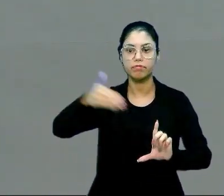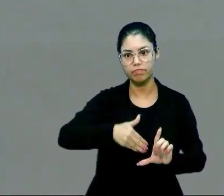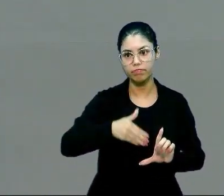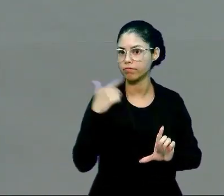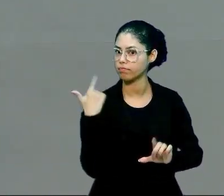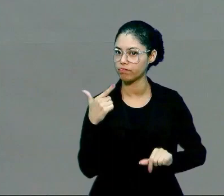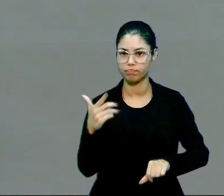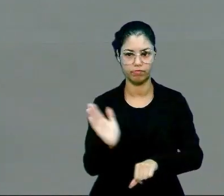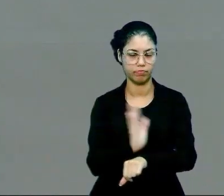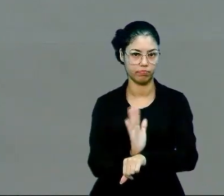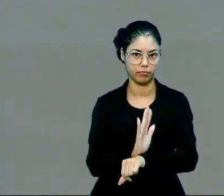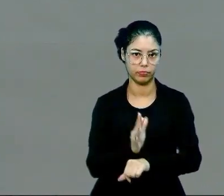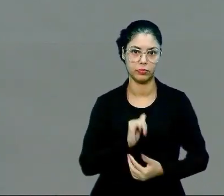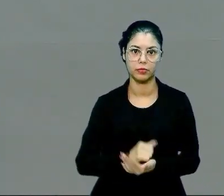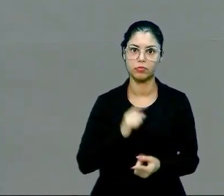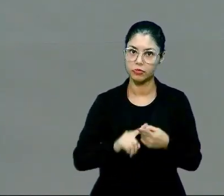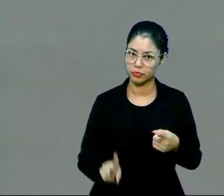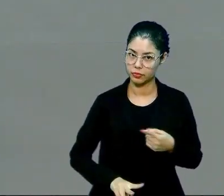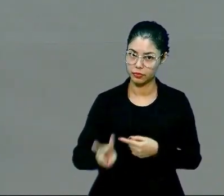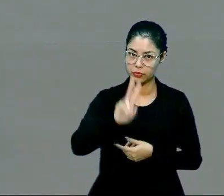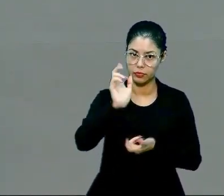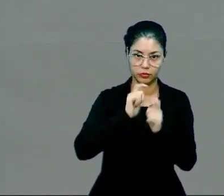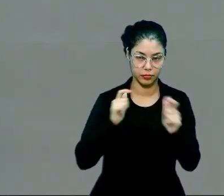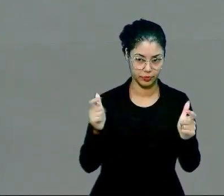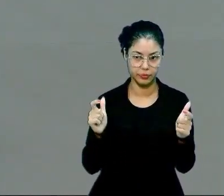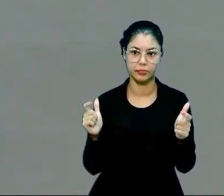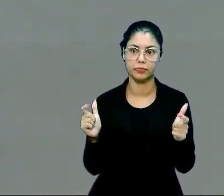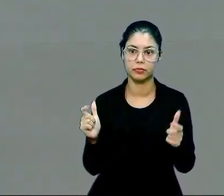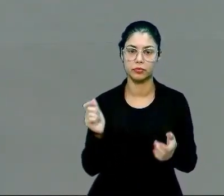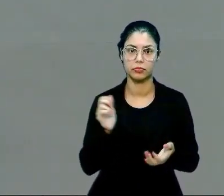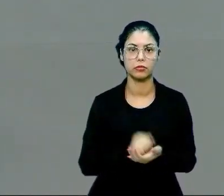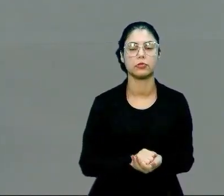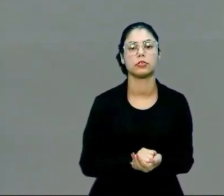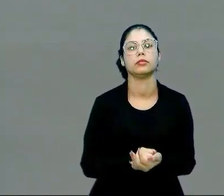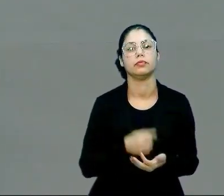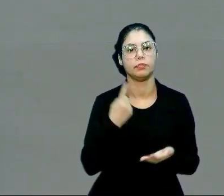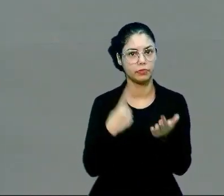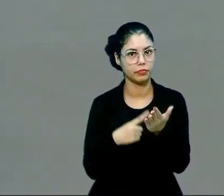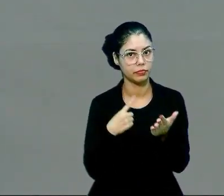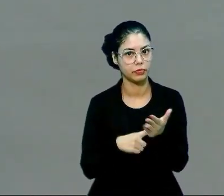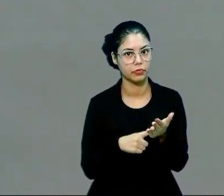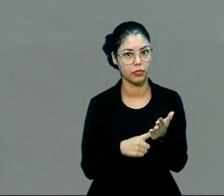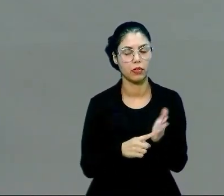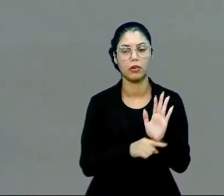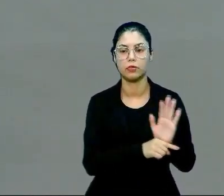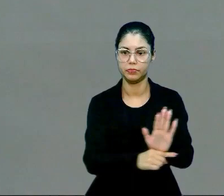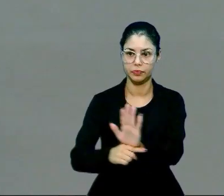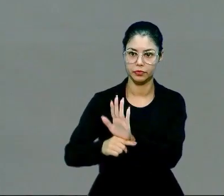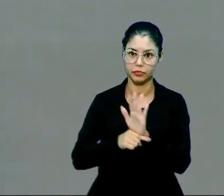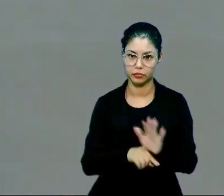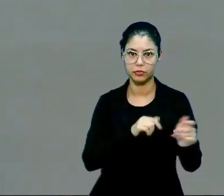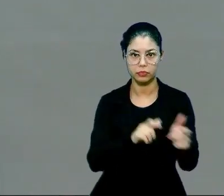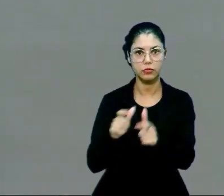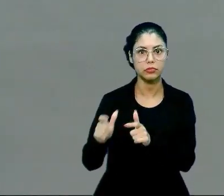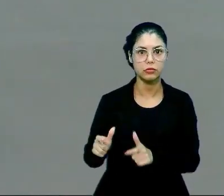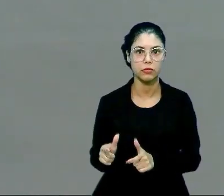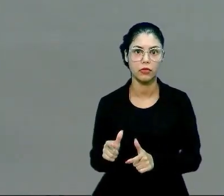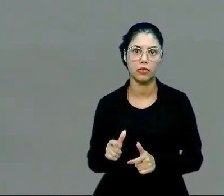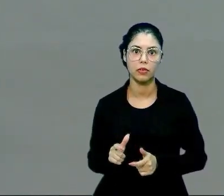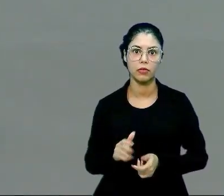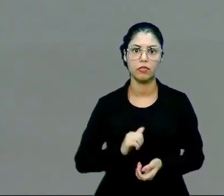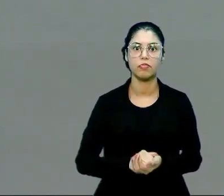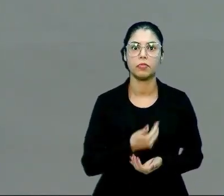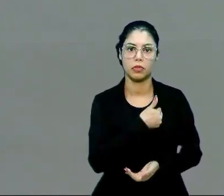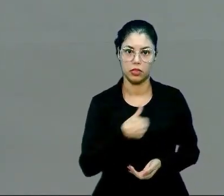ao cinema têm, por causa dos valores, que são muito altos, por causa das condições em que são oferecidas, são os lugares, assim, para